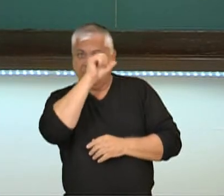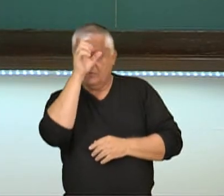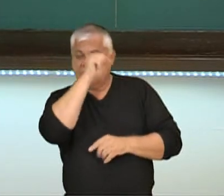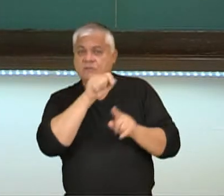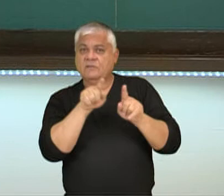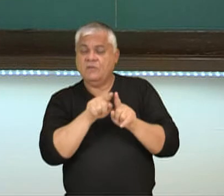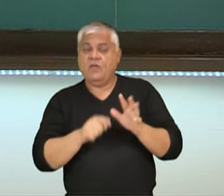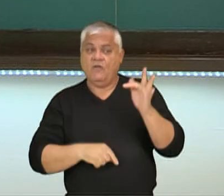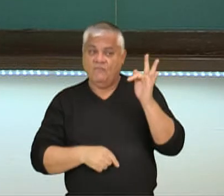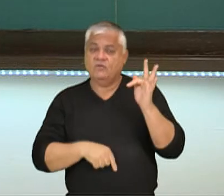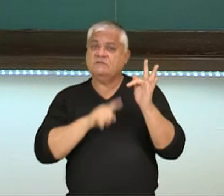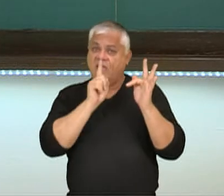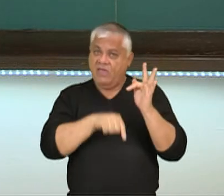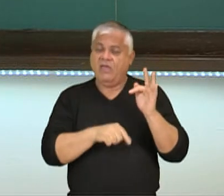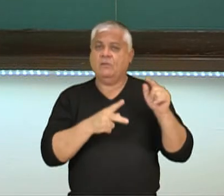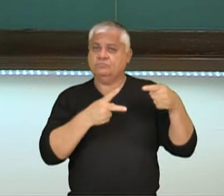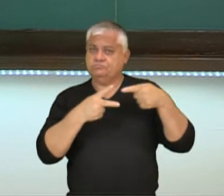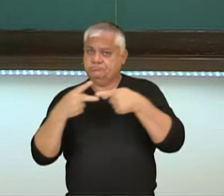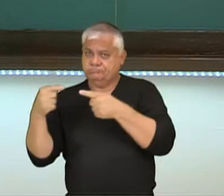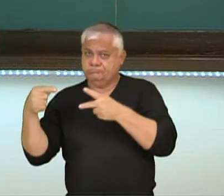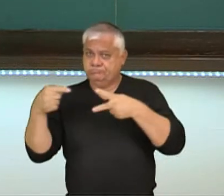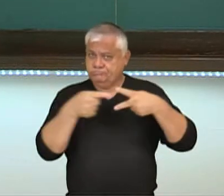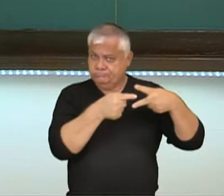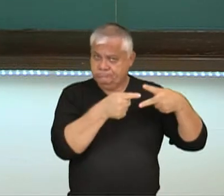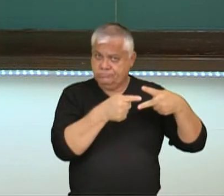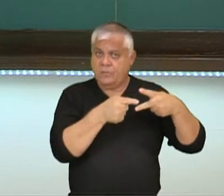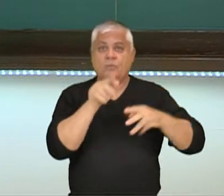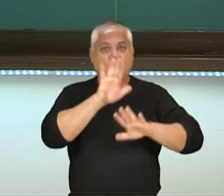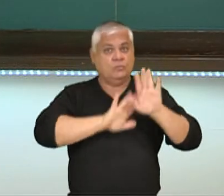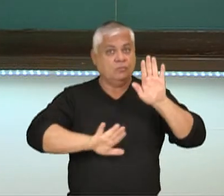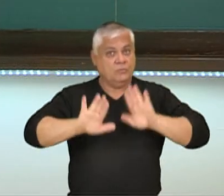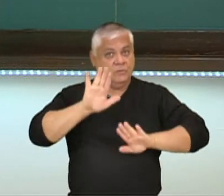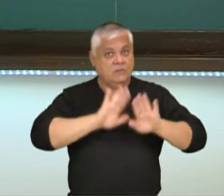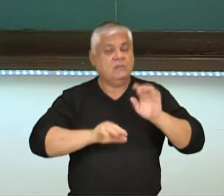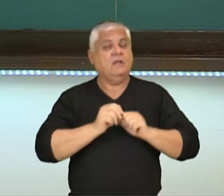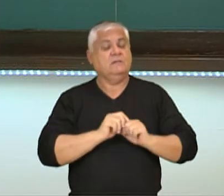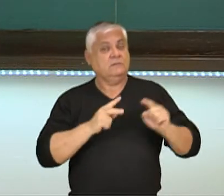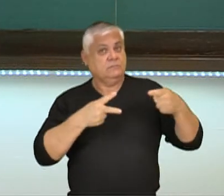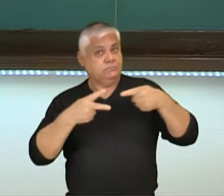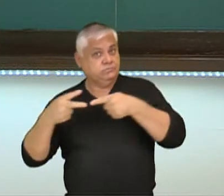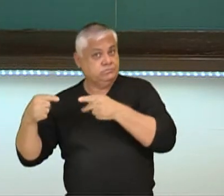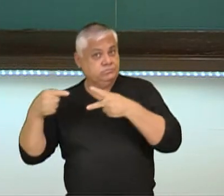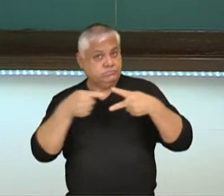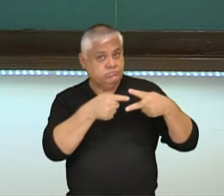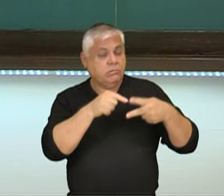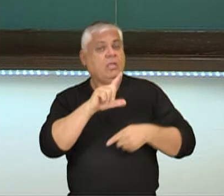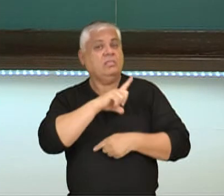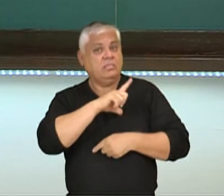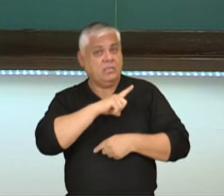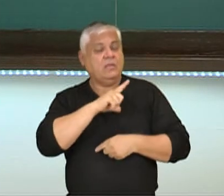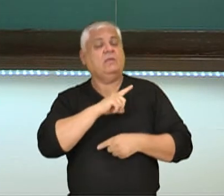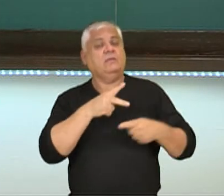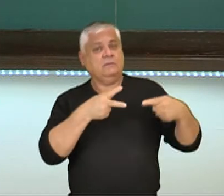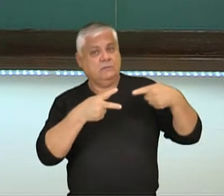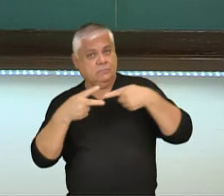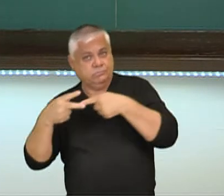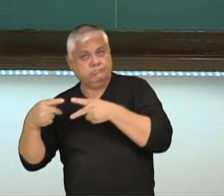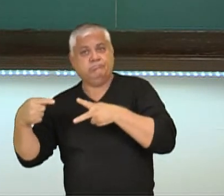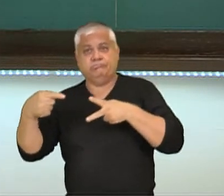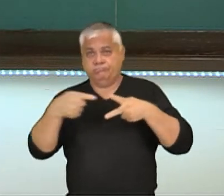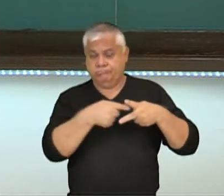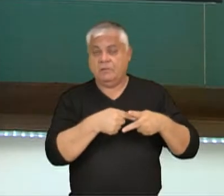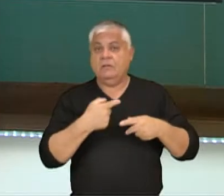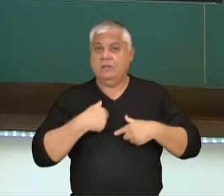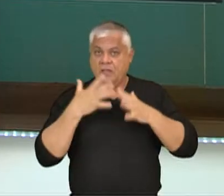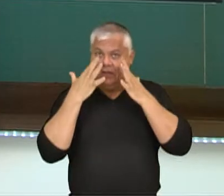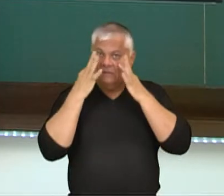é uma grandeza vetorial. E tem que tomar cuidado. Uma grandeza vetorial, ela tem direção e ela tem sentido. Você tem que